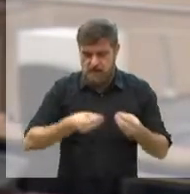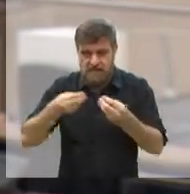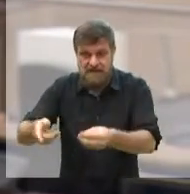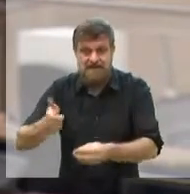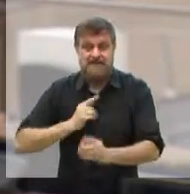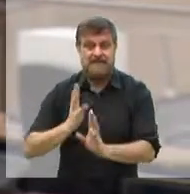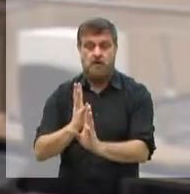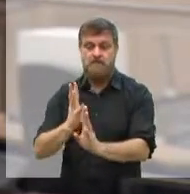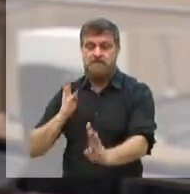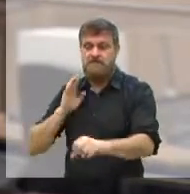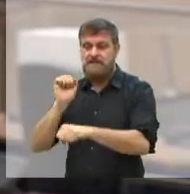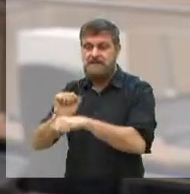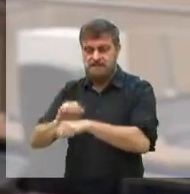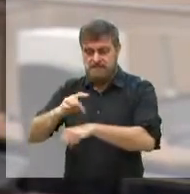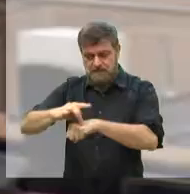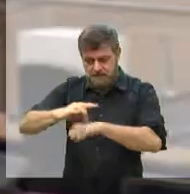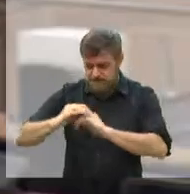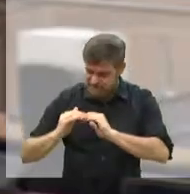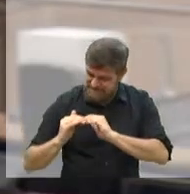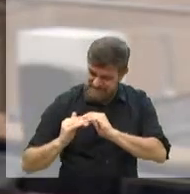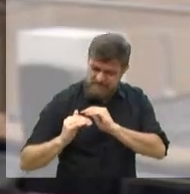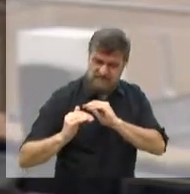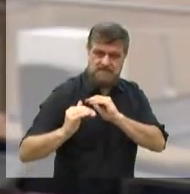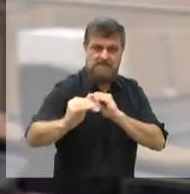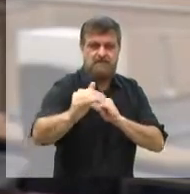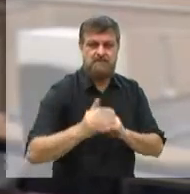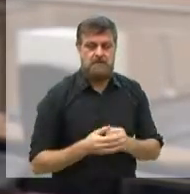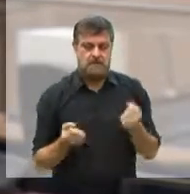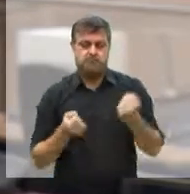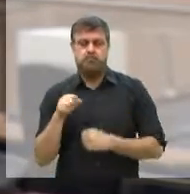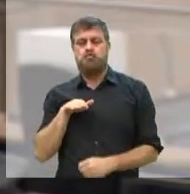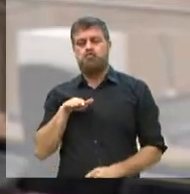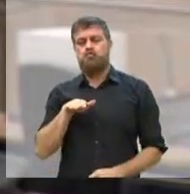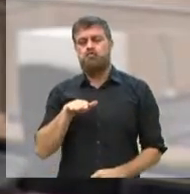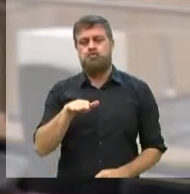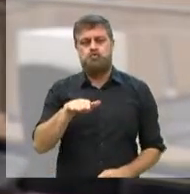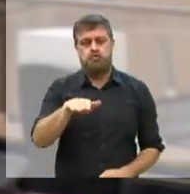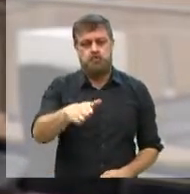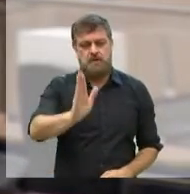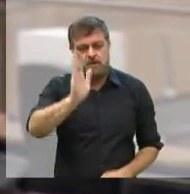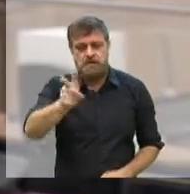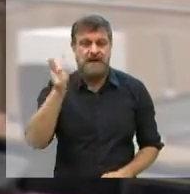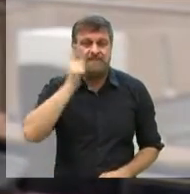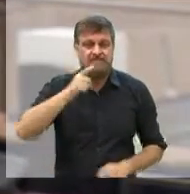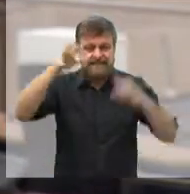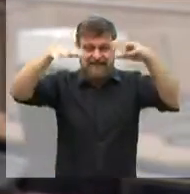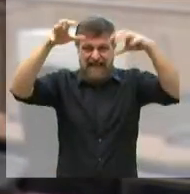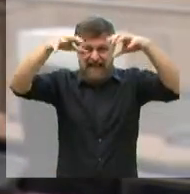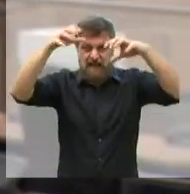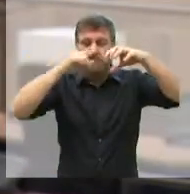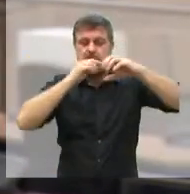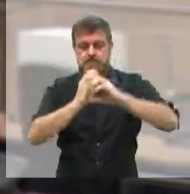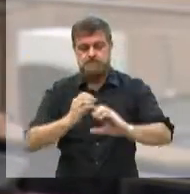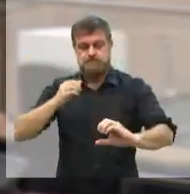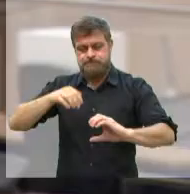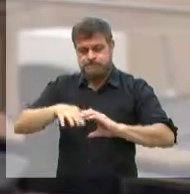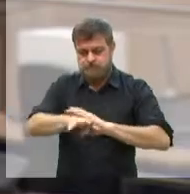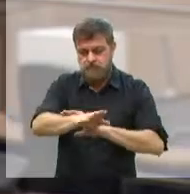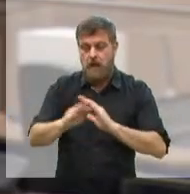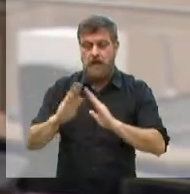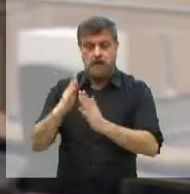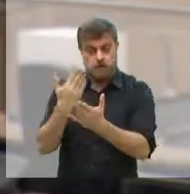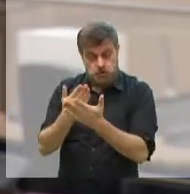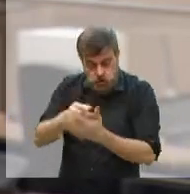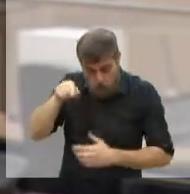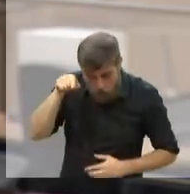fila de asfalto, ou seja, nós já vai ter uma infraestrutura, drenagem, é necessário fazer escolas, é necessário